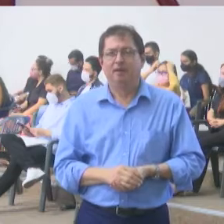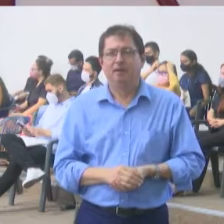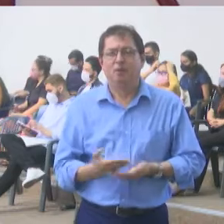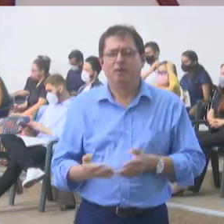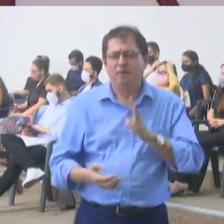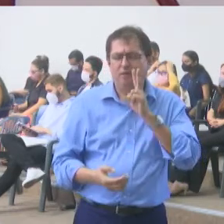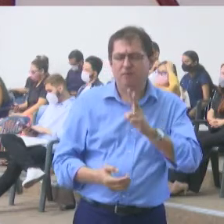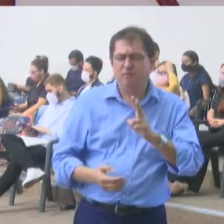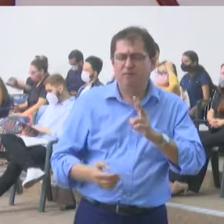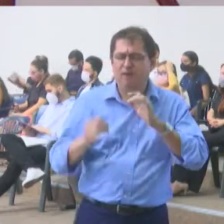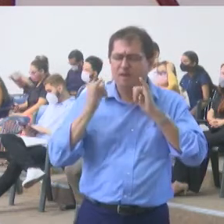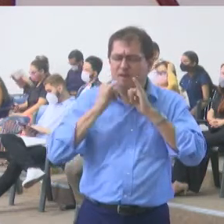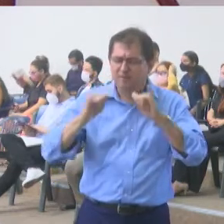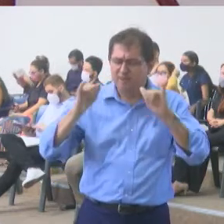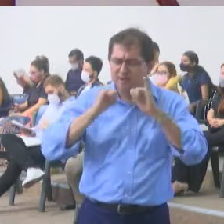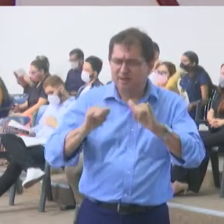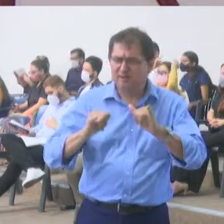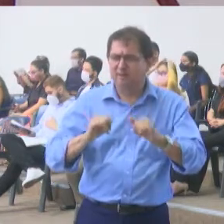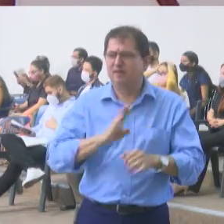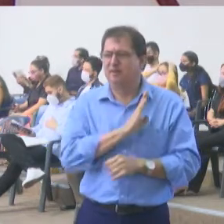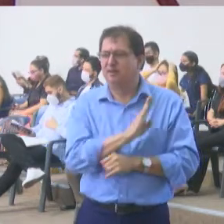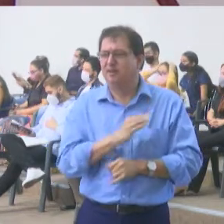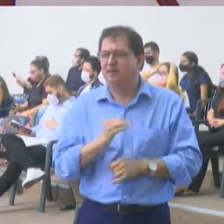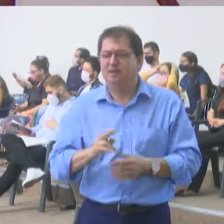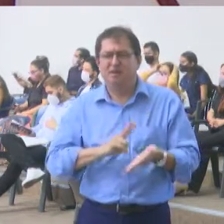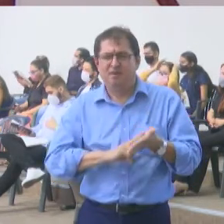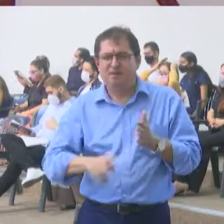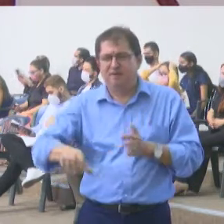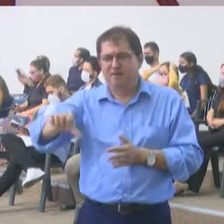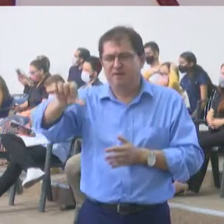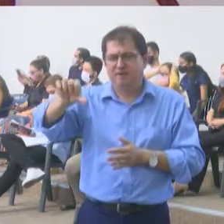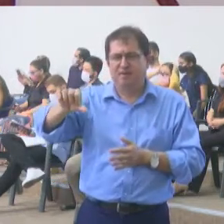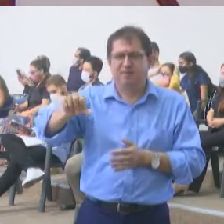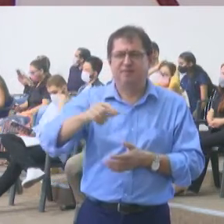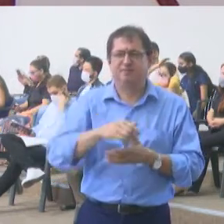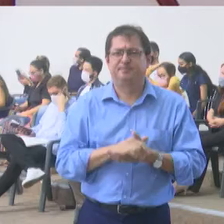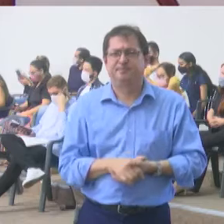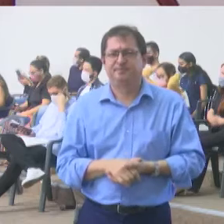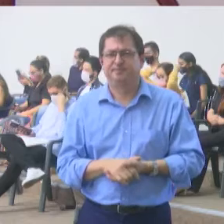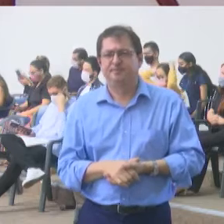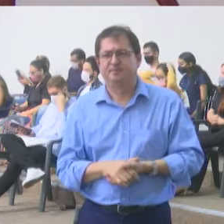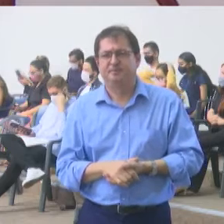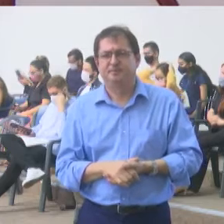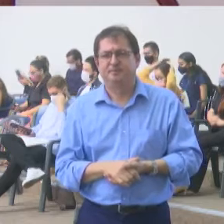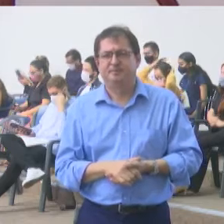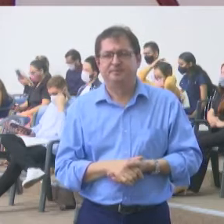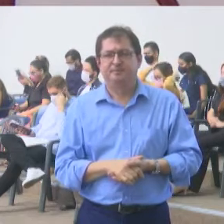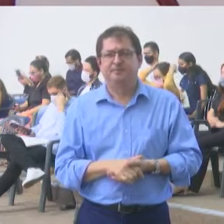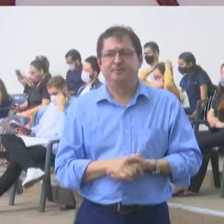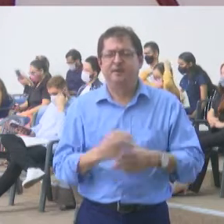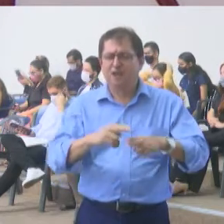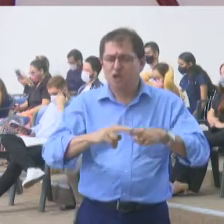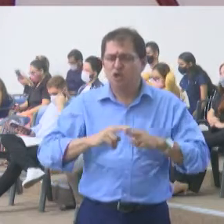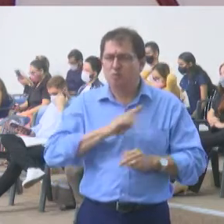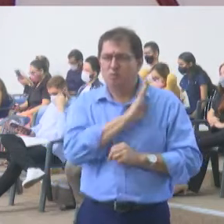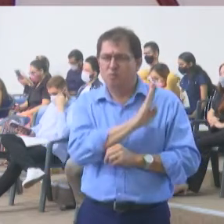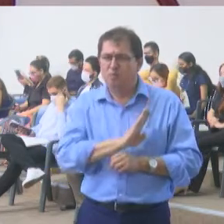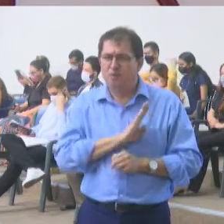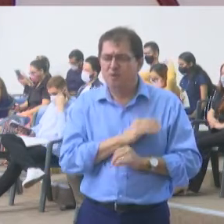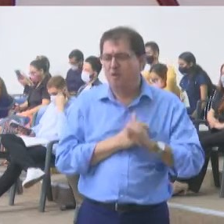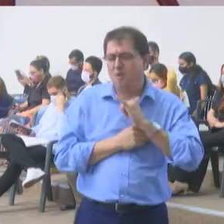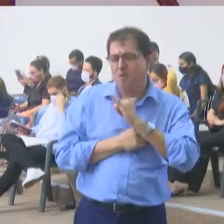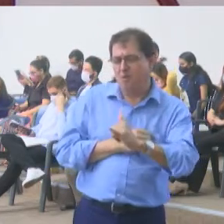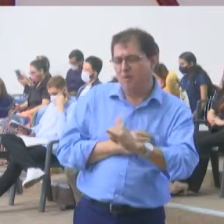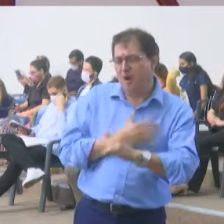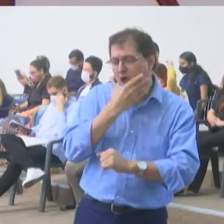que Boaz diz no versículo 9, se você tiver na Bíblia, dê uma olhadinha, porque é importante que você acompanhe essas palavras. Então Boaz disse